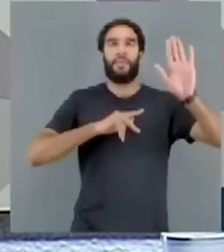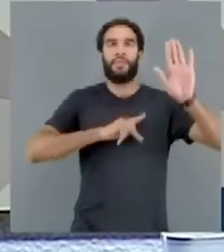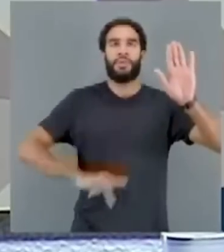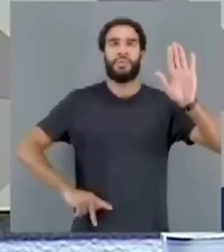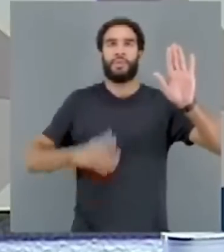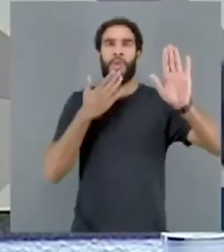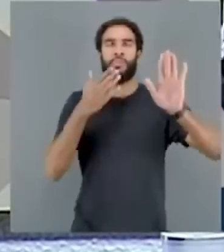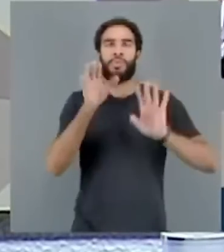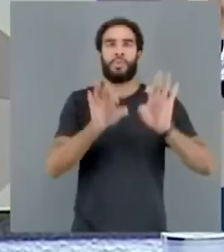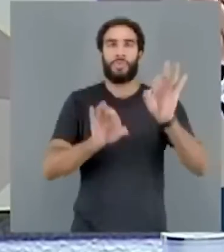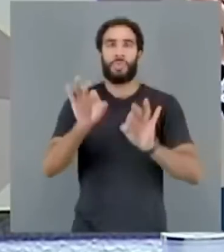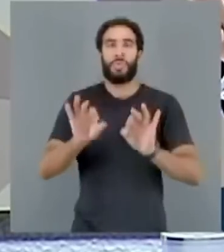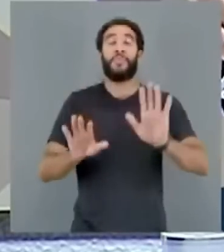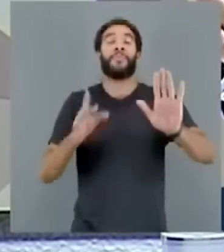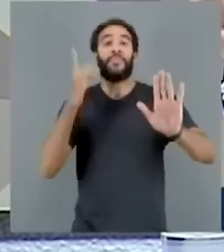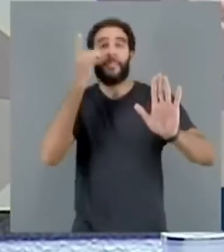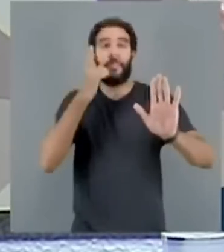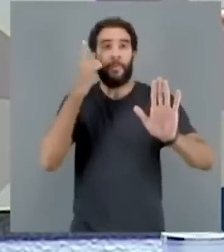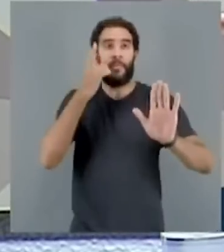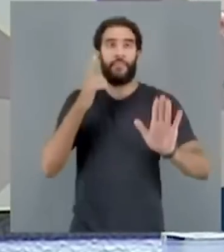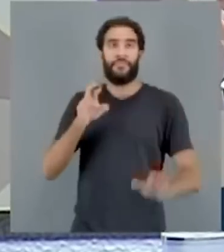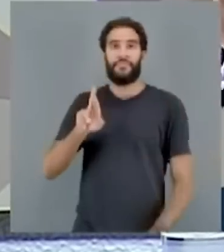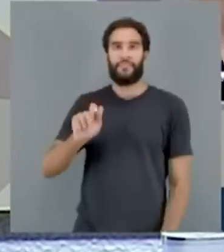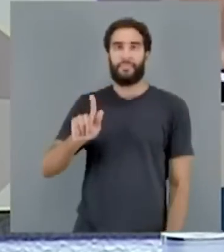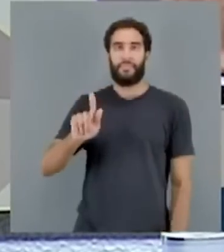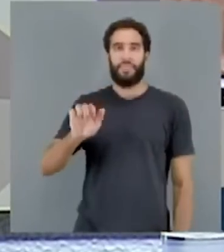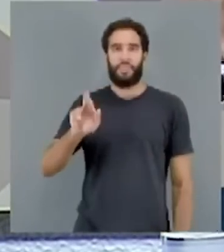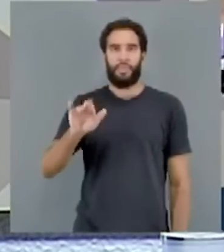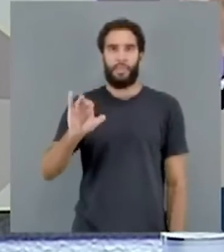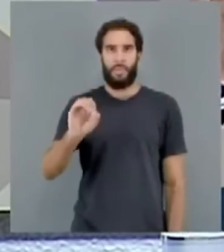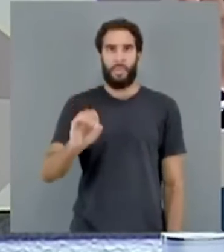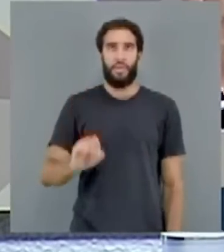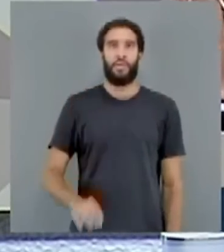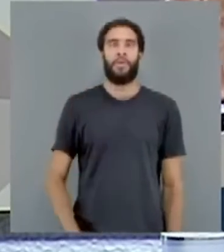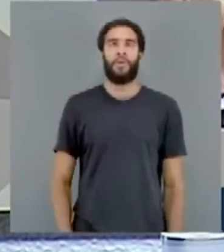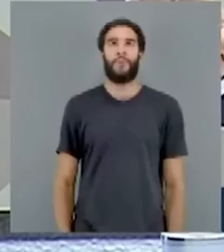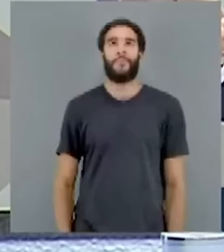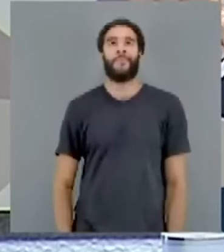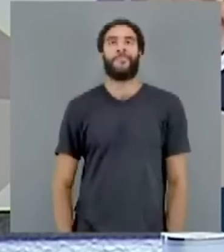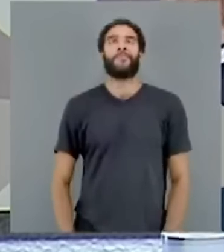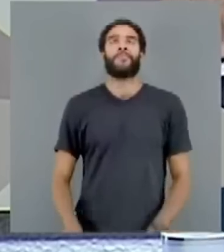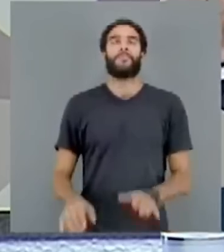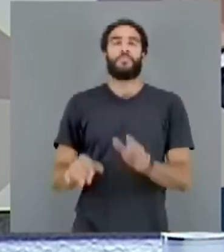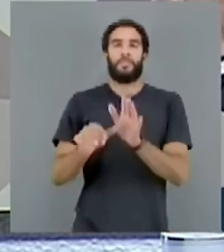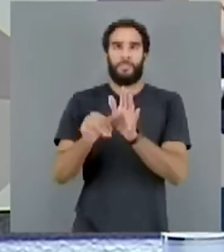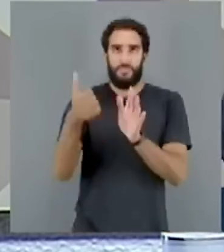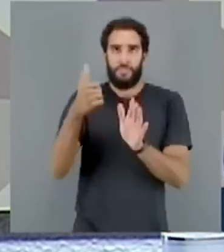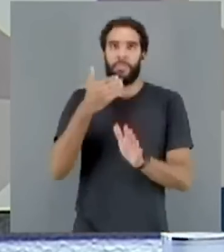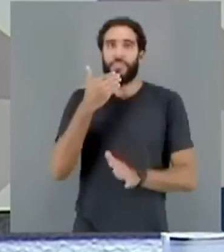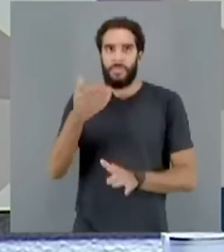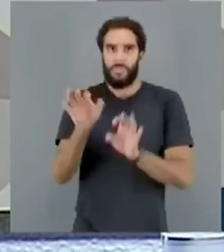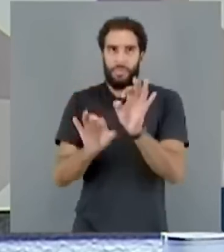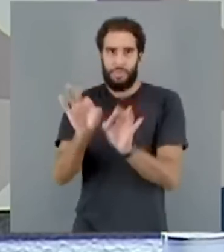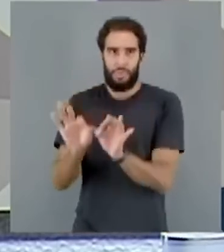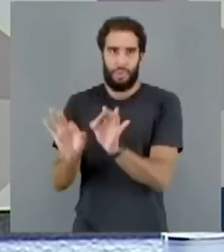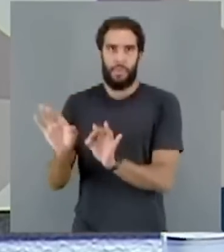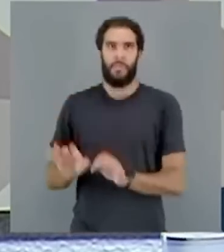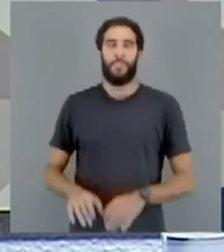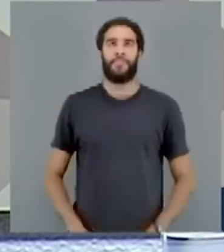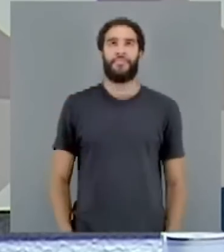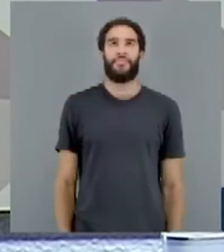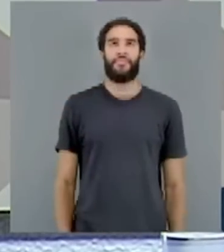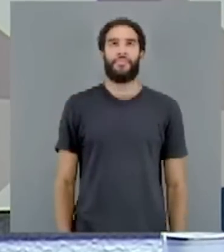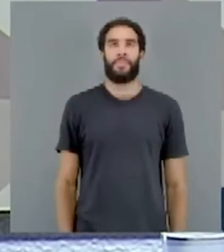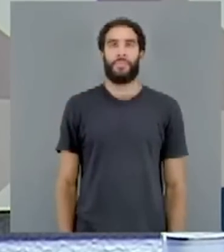Deputado, o deputado Rogério Correia fez uma questão de ordem. Deputado, você fez a questão de ordem. Ela ao presidente. Perfeitamente. Felipe Pacheco, vou entregar a